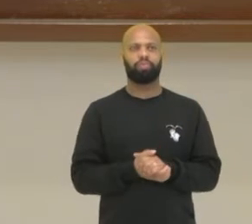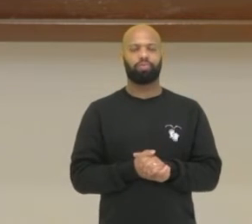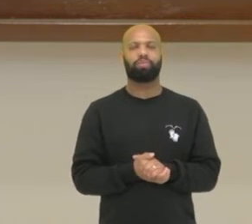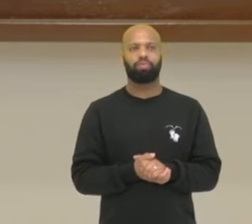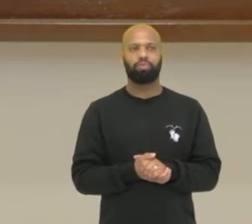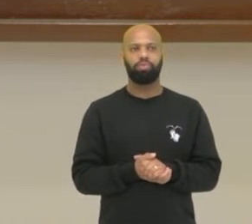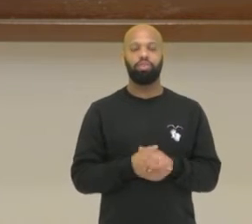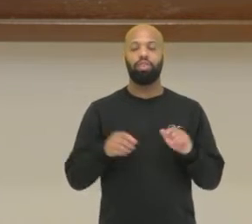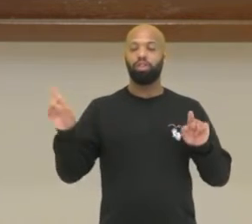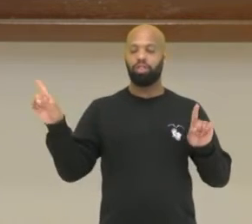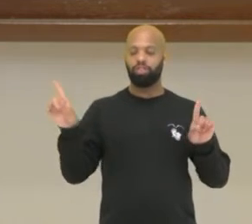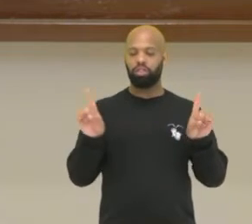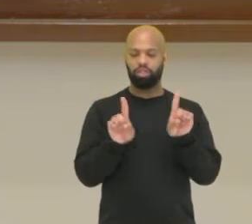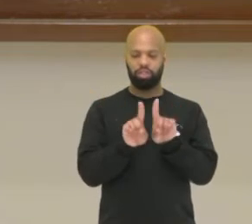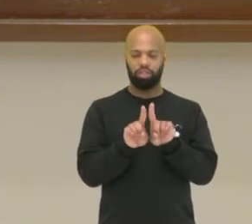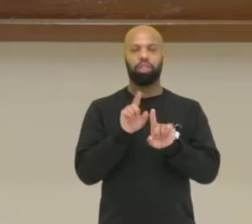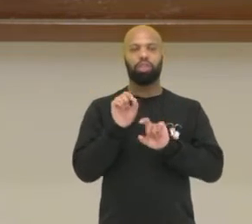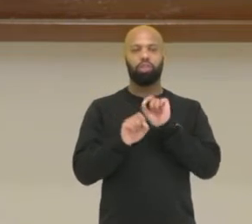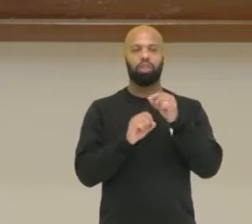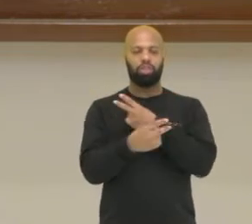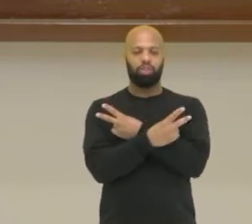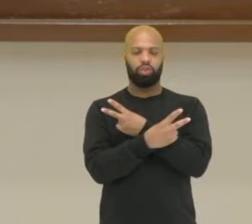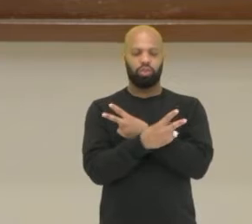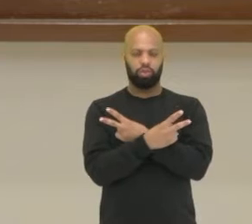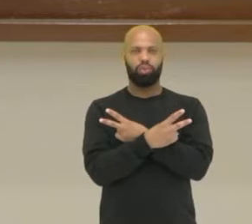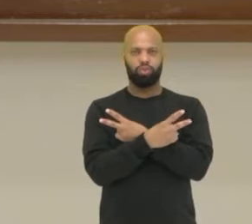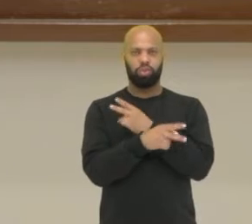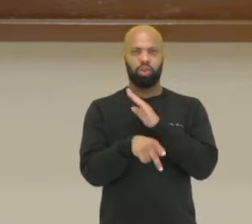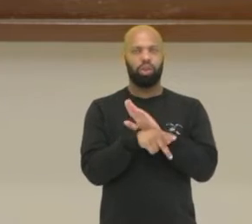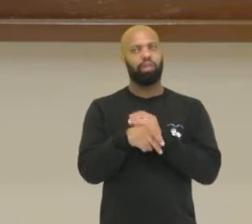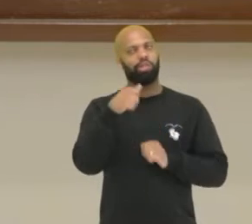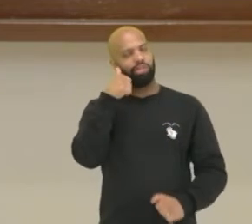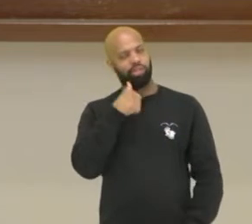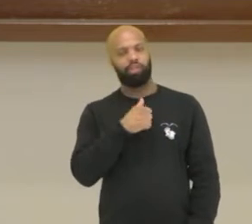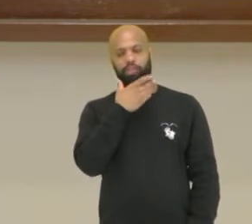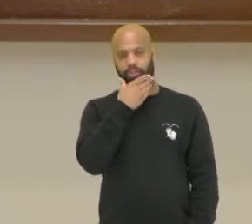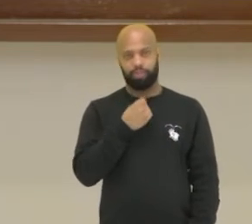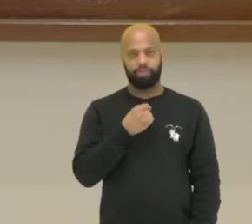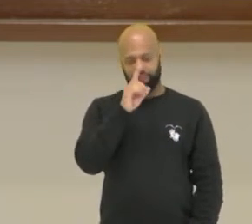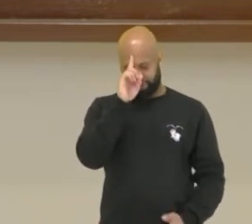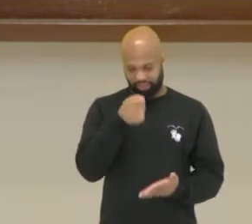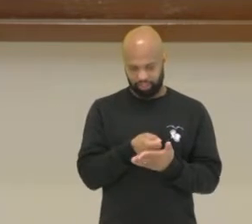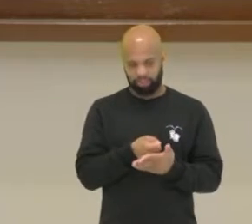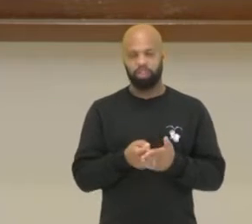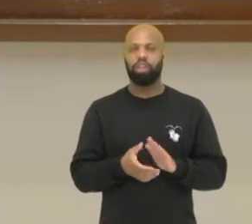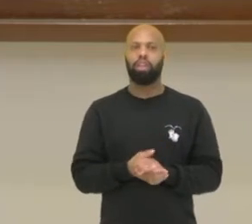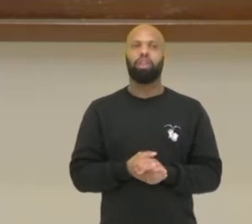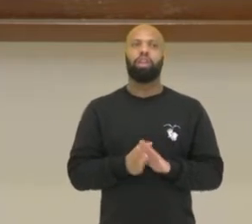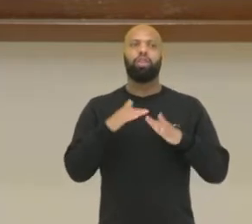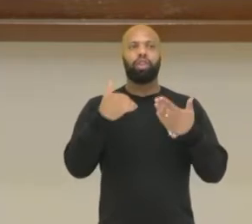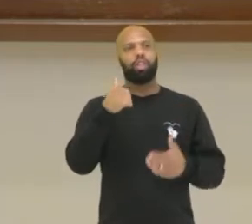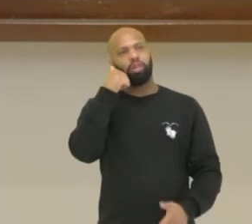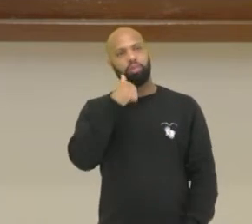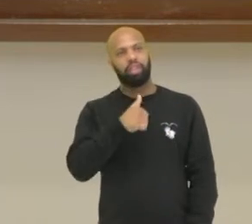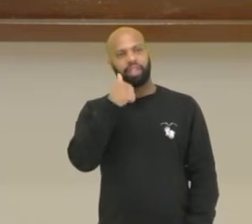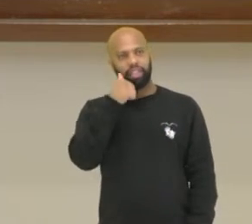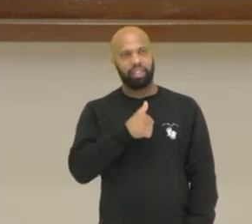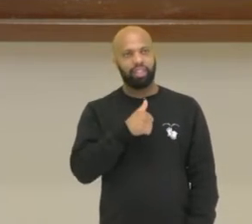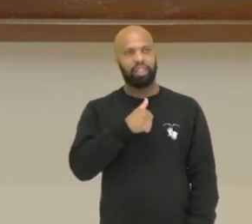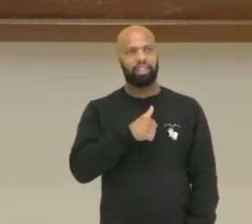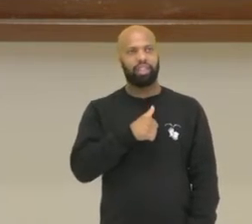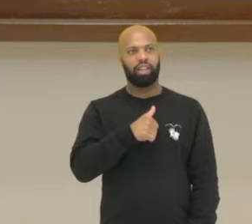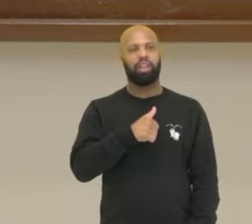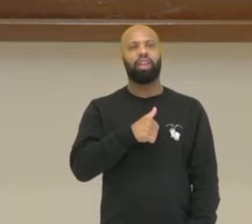par que nós chamamos de cromossomos sexuais, ok? Então, as meninas, aqui representado